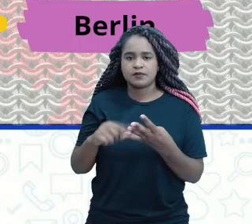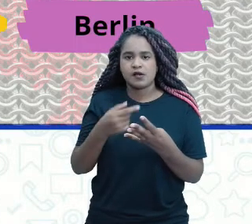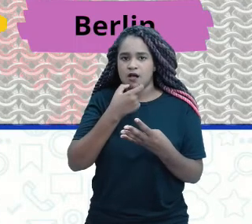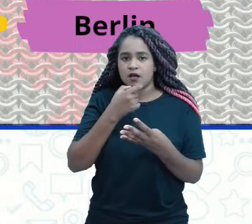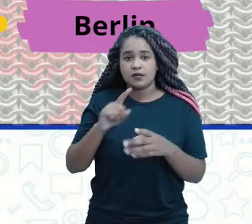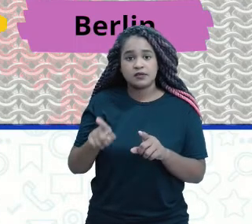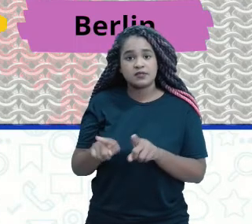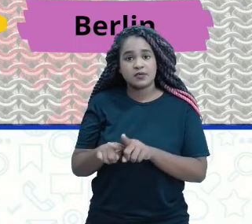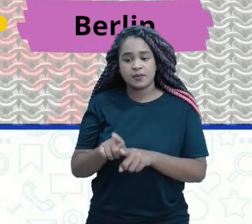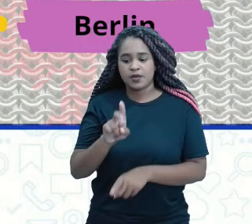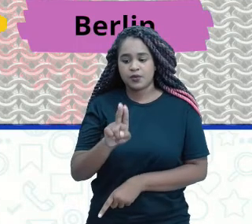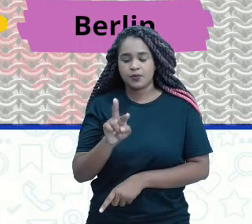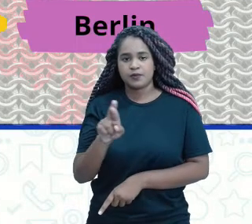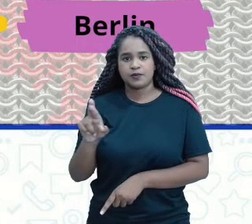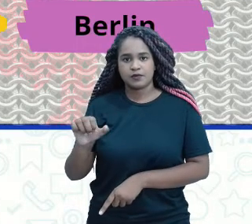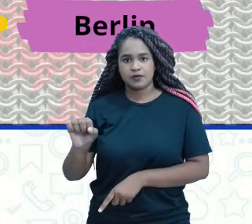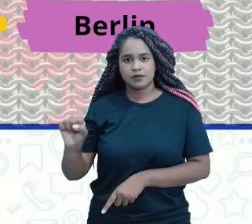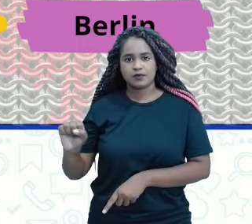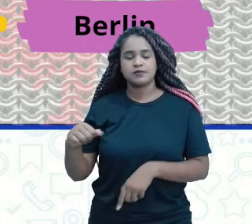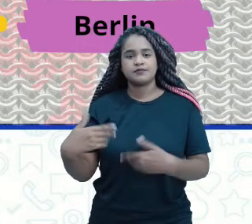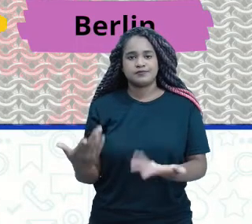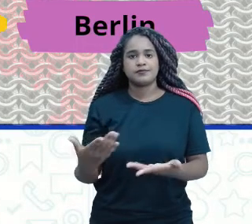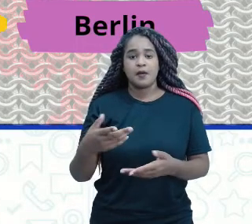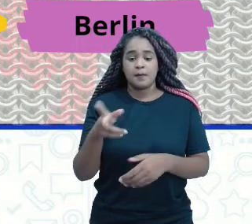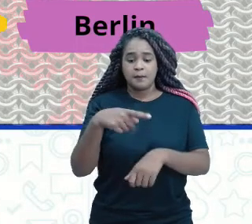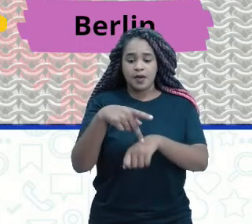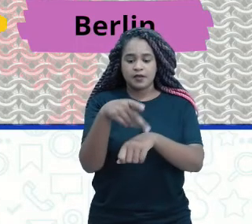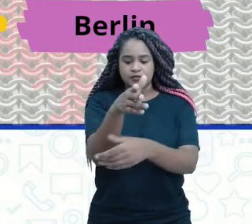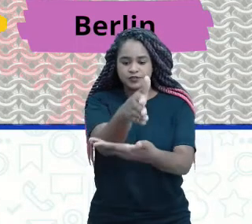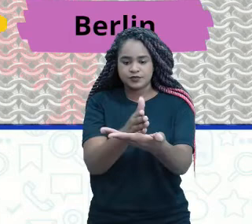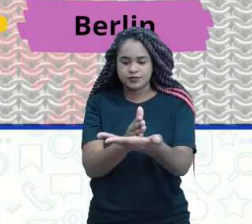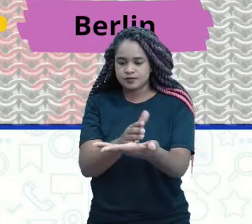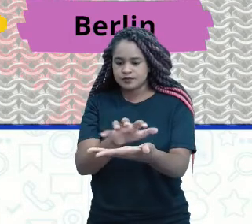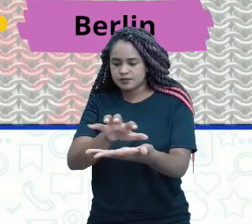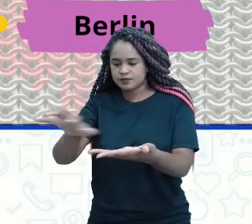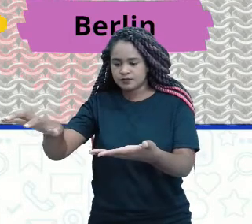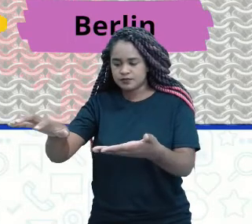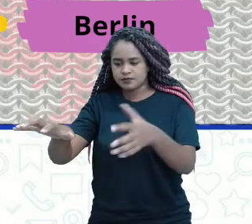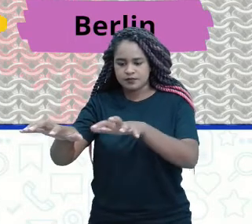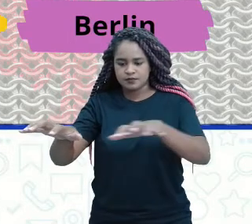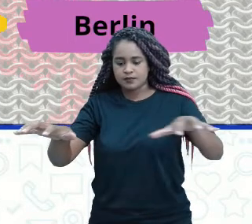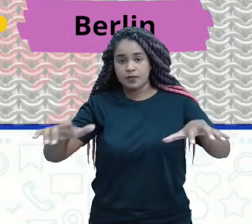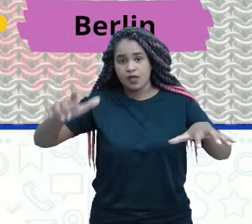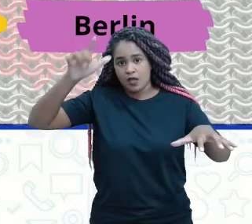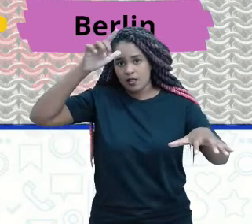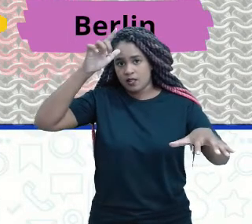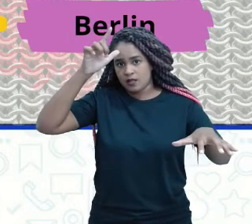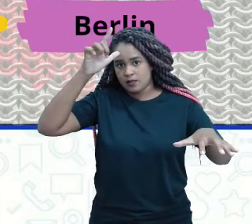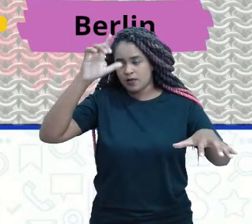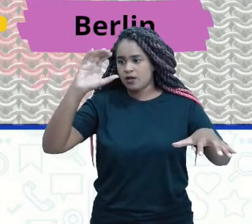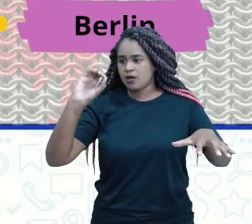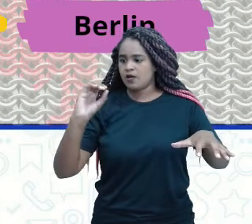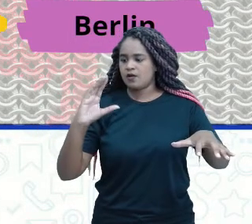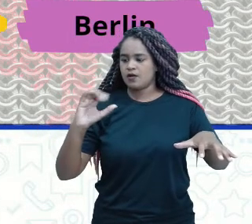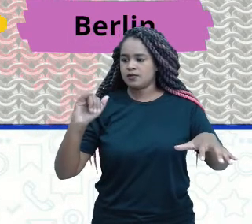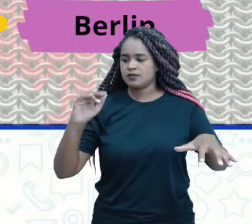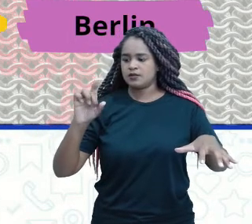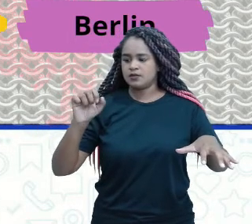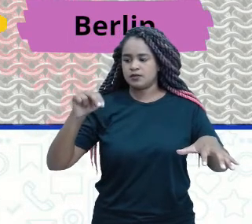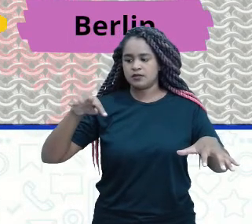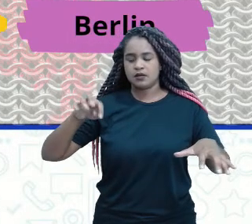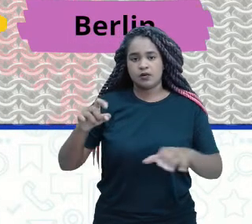Soviética. Então, no final das contas, o país foi dividido em dois. Então, ficou de um lado a Alemanha Ocidental, que era capitalista, tá